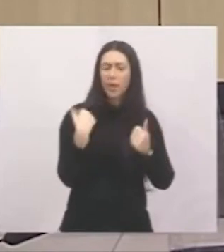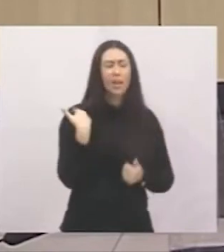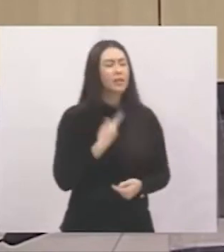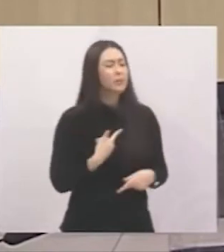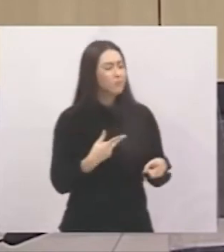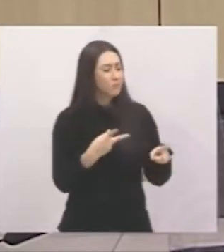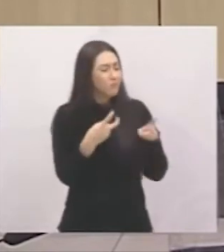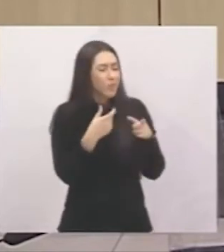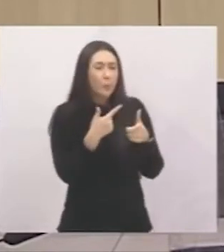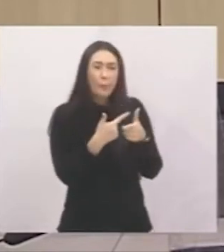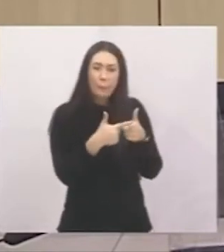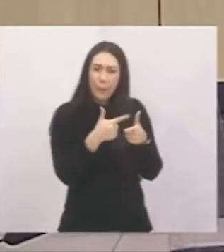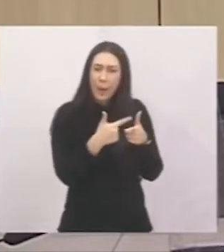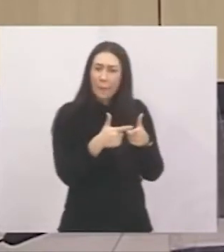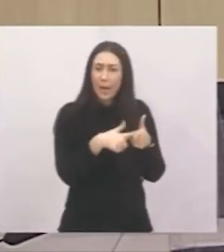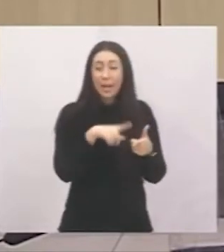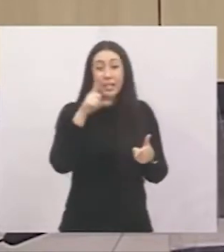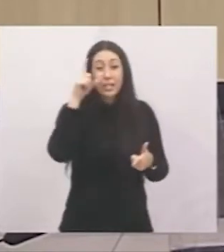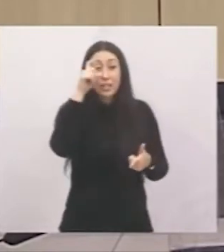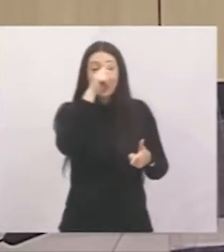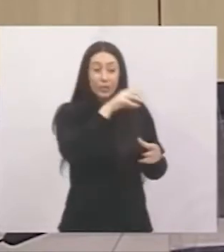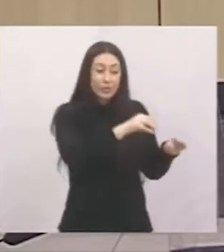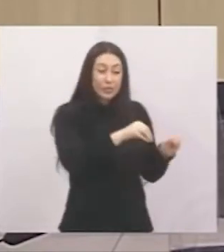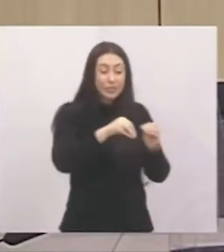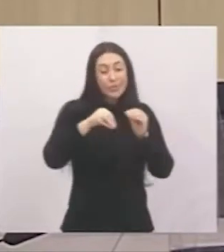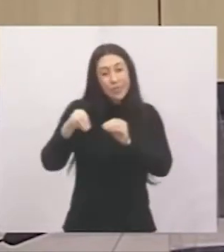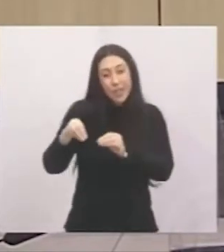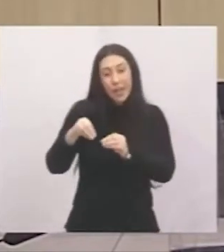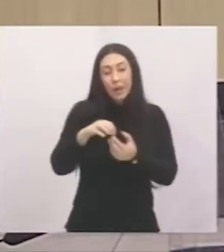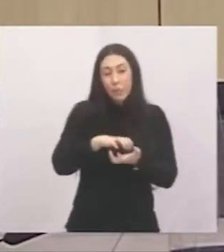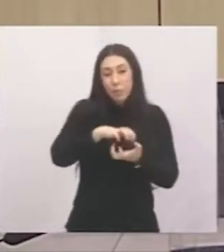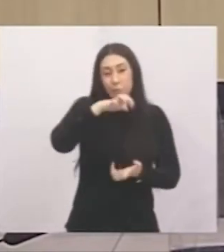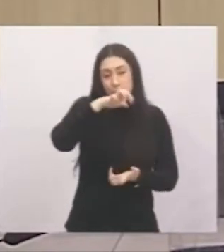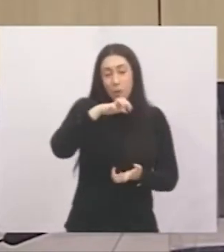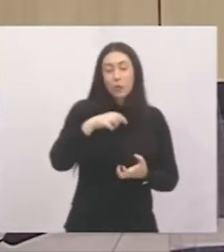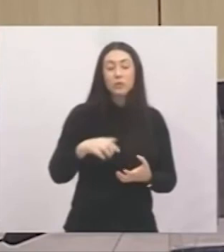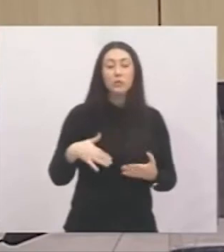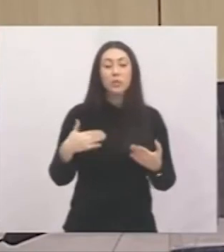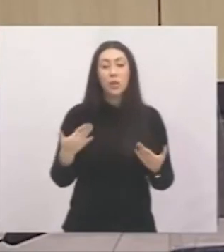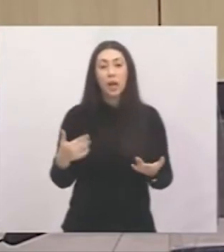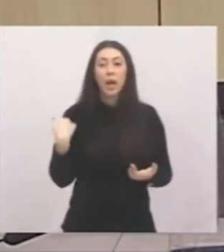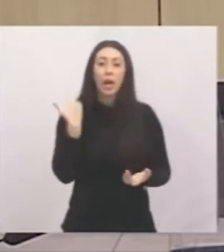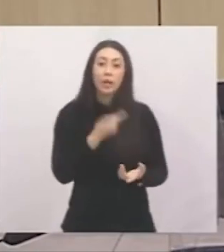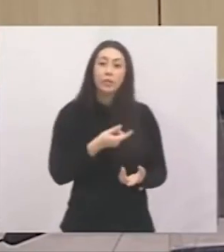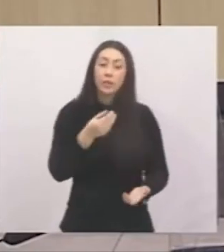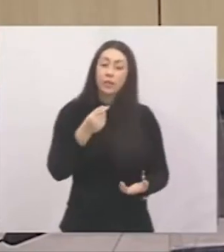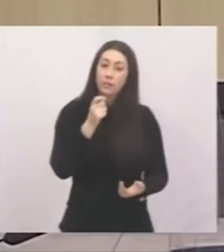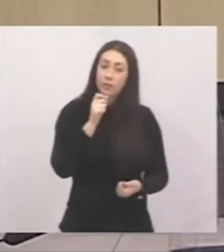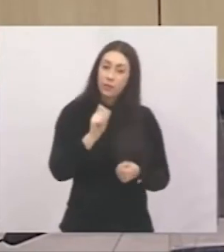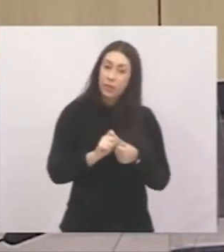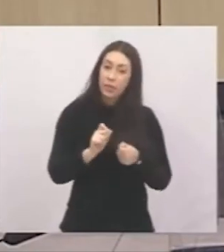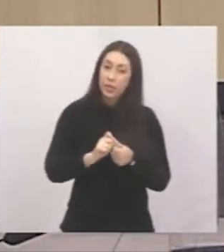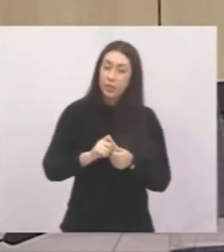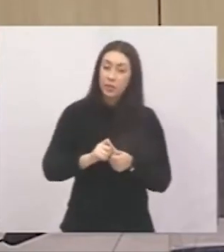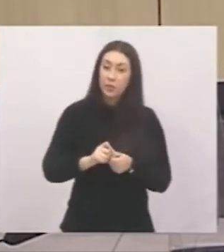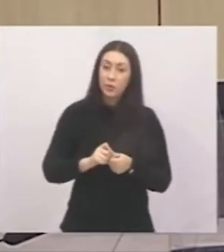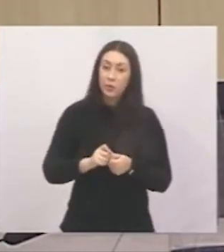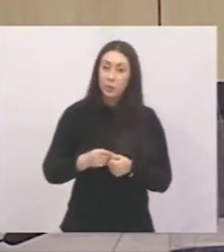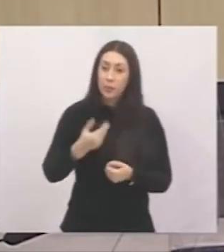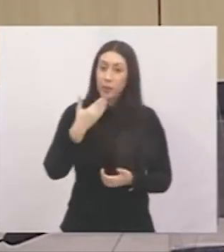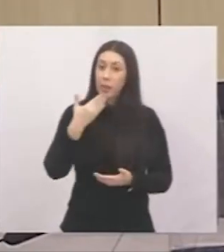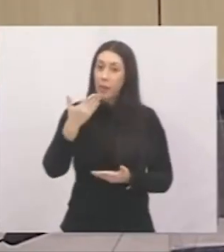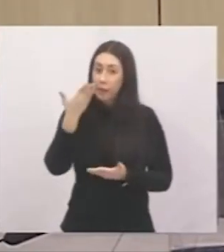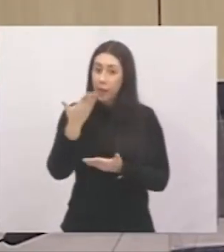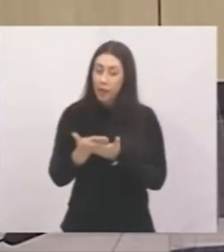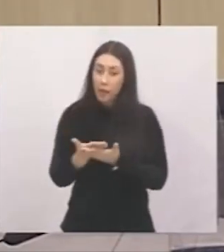sentiu essa dificuldade né de transportar os idosos muitas vezes para fazer a consulta e a gente tá fazendo esse requerimento aí para